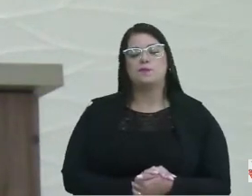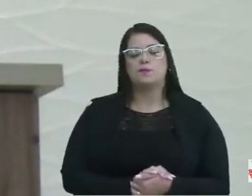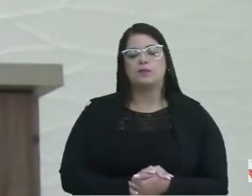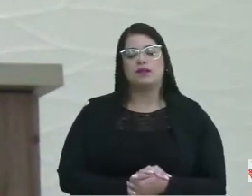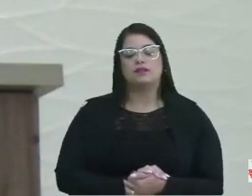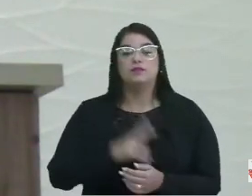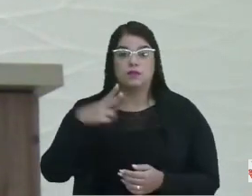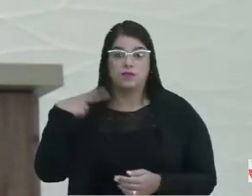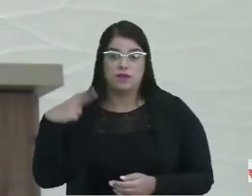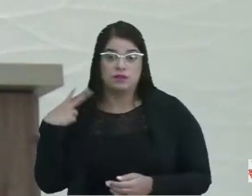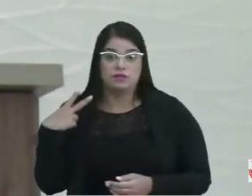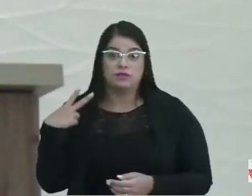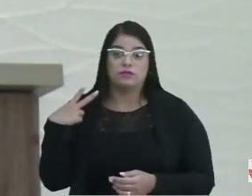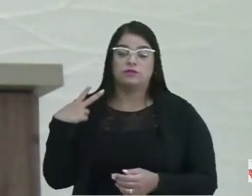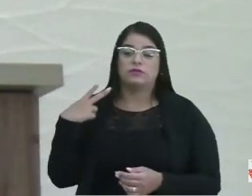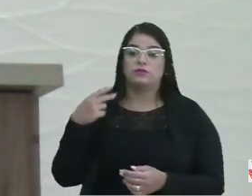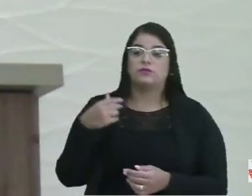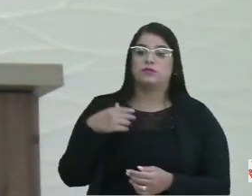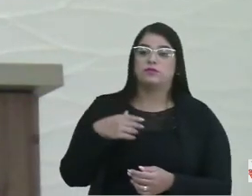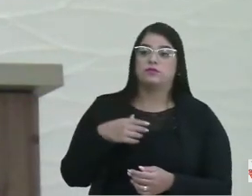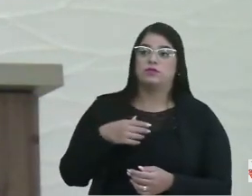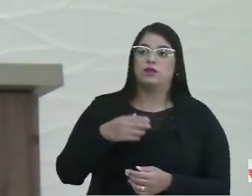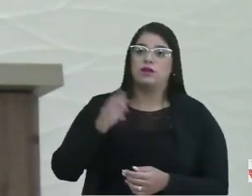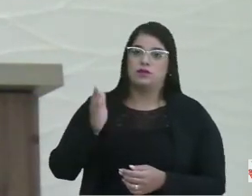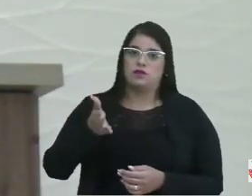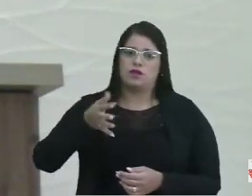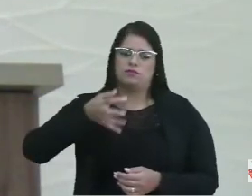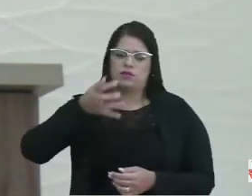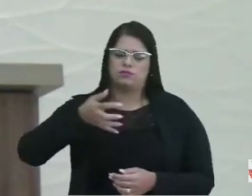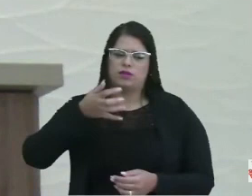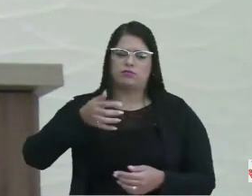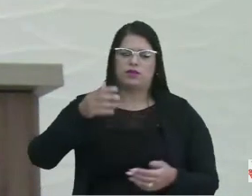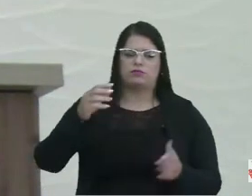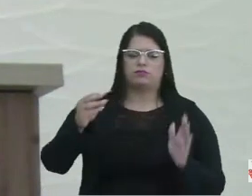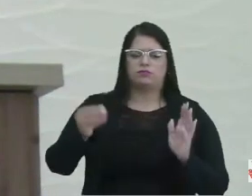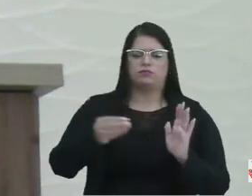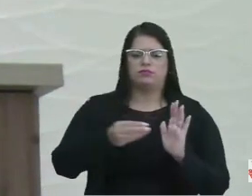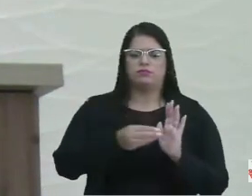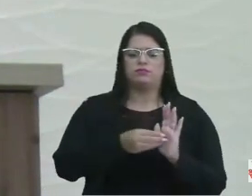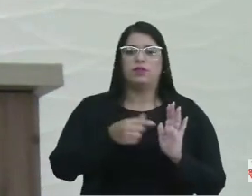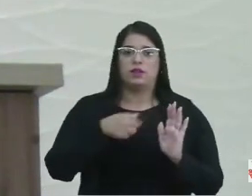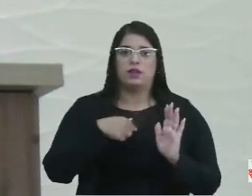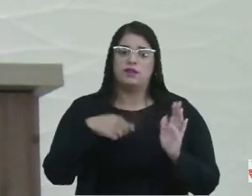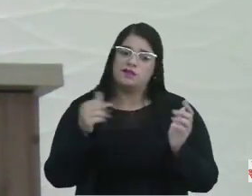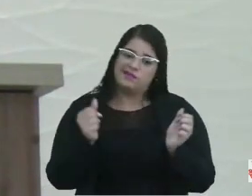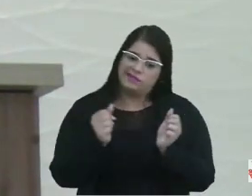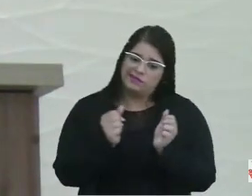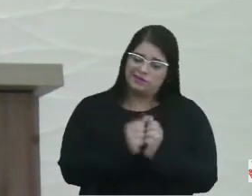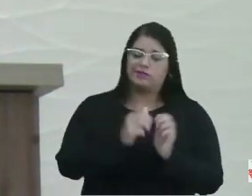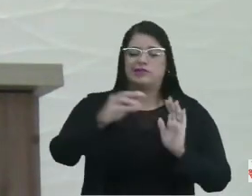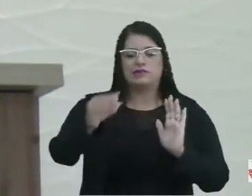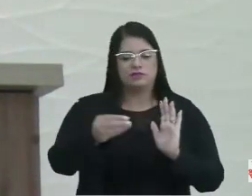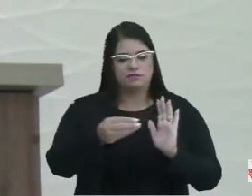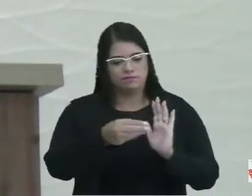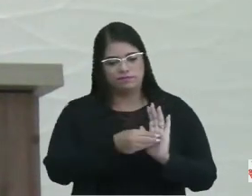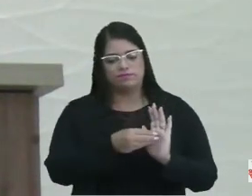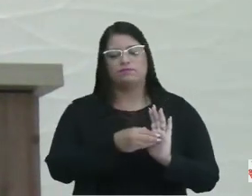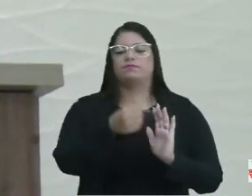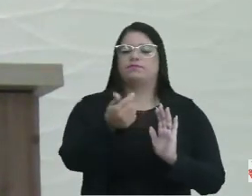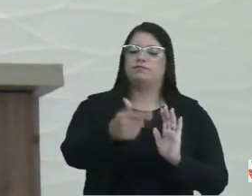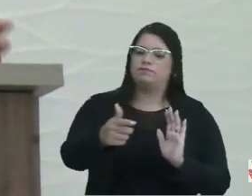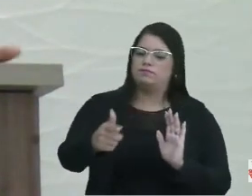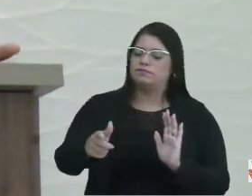o vereador aqui colocou a emenda, eu coloquei outra emenda para